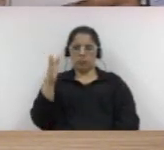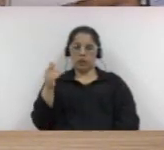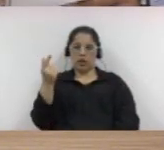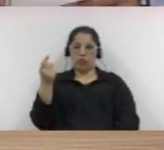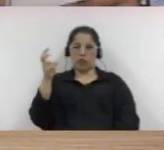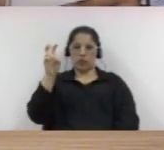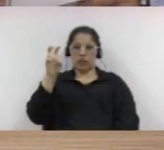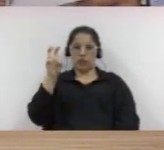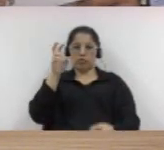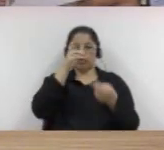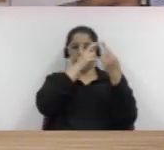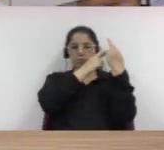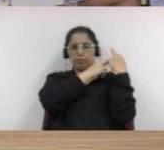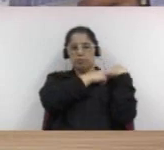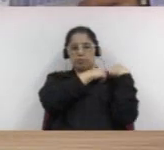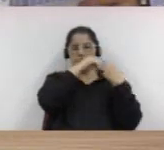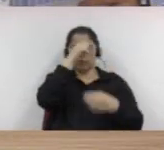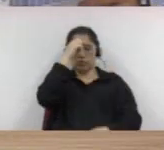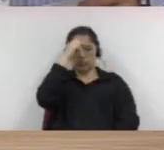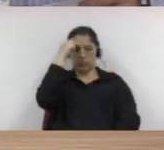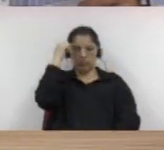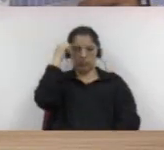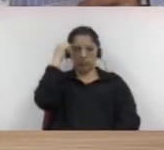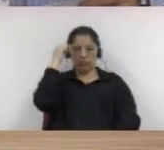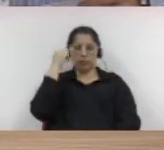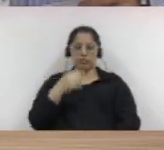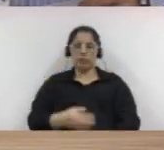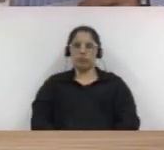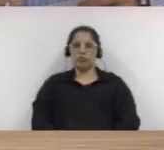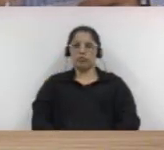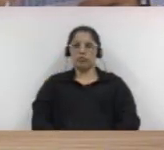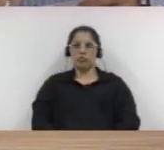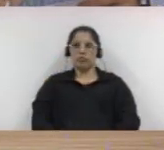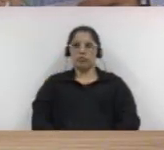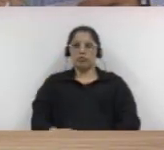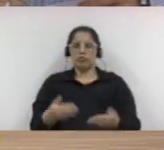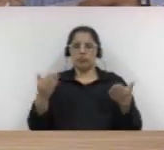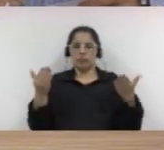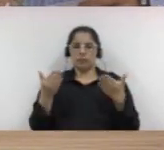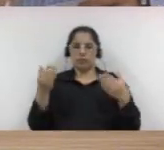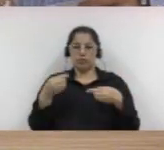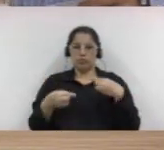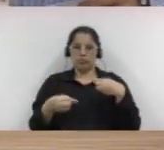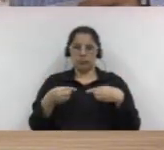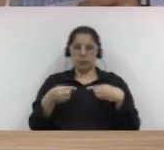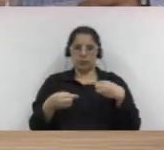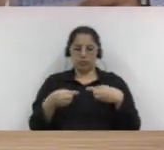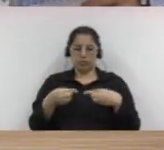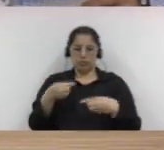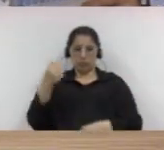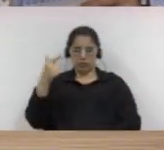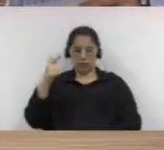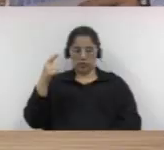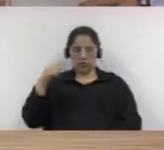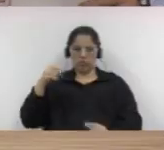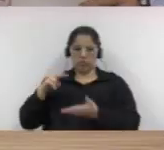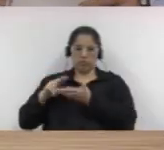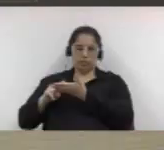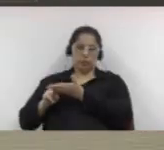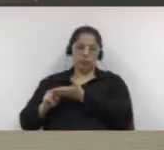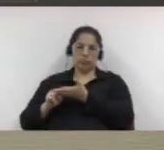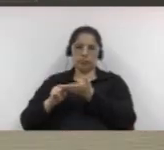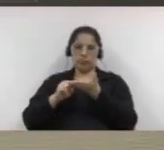853/2015, autor, vereador doutor Júlio. Requerimento número 853 em discussão. Não havendo, encaminhe-se